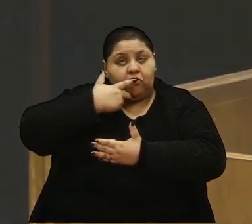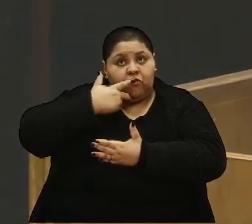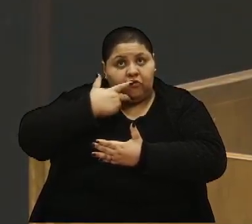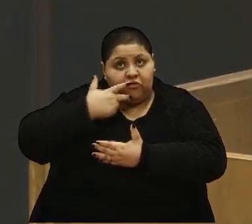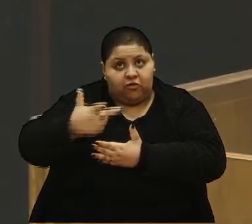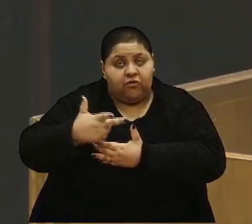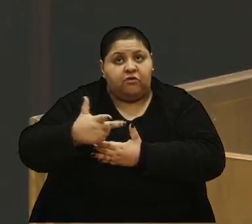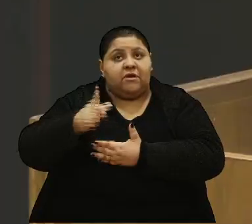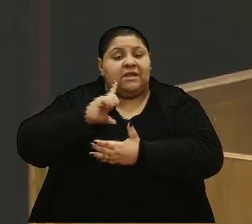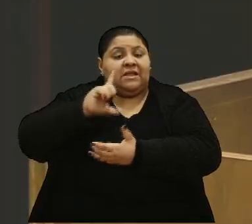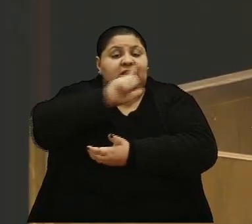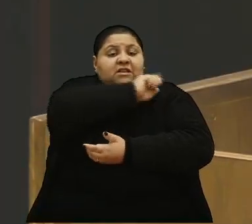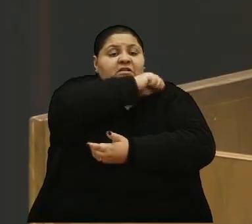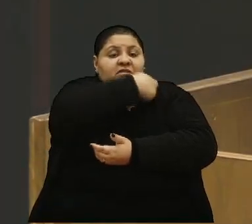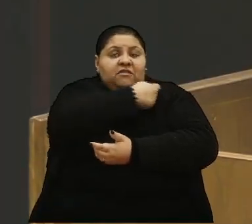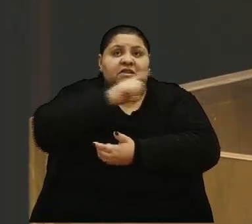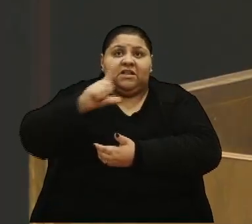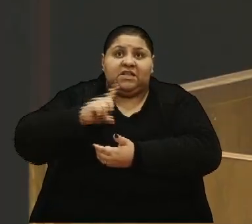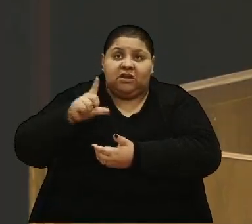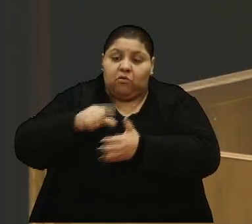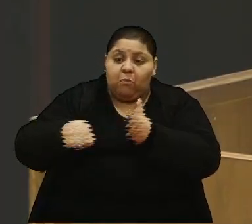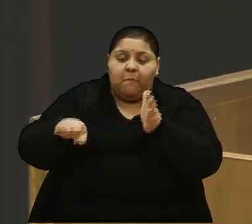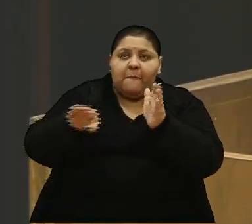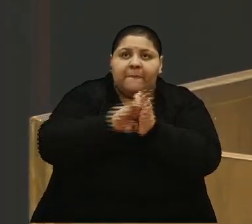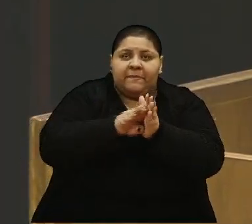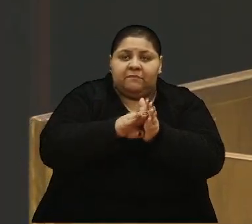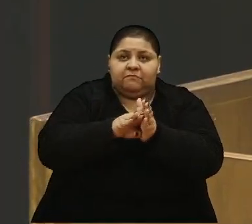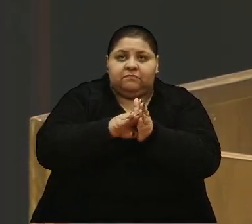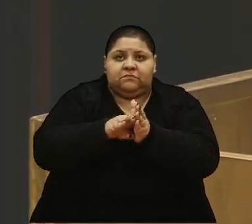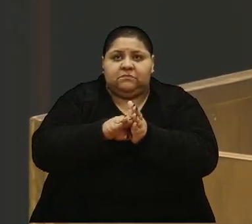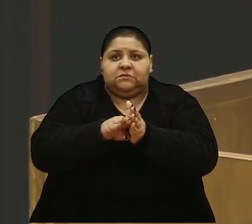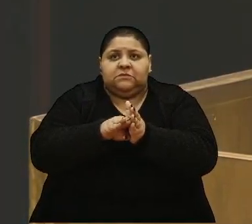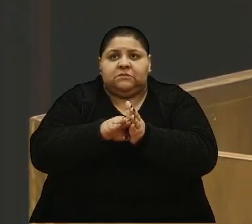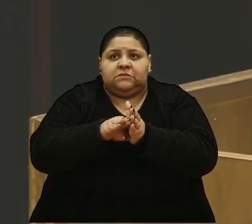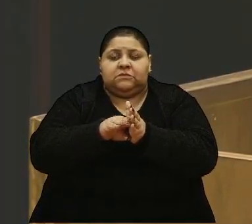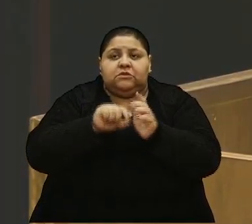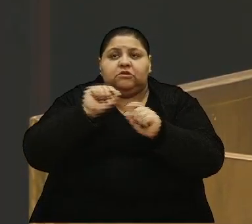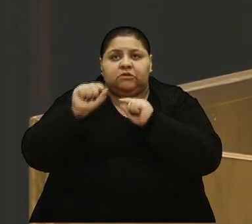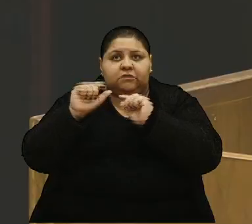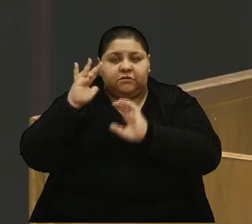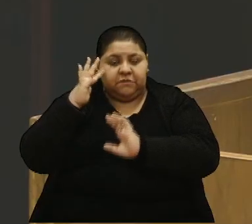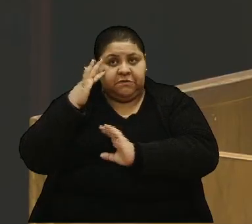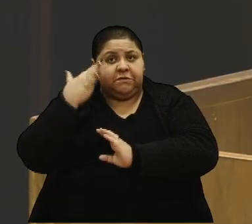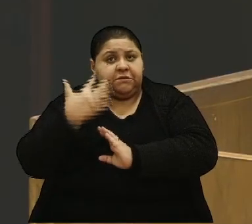como fiscalizar, tem como chegar lá. Então, a situação